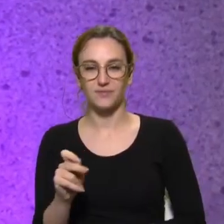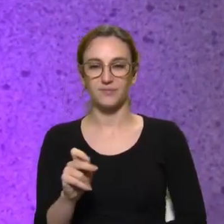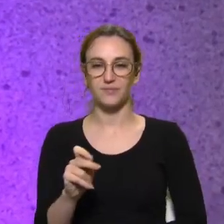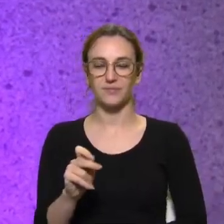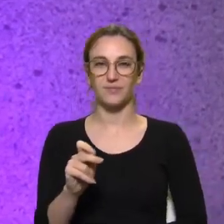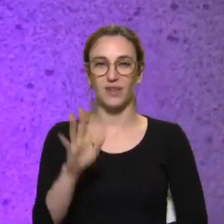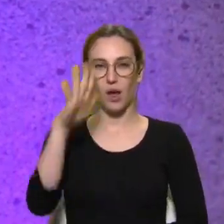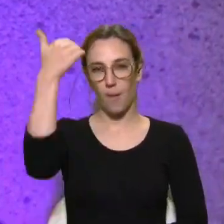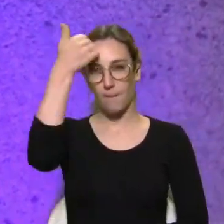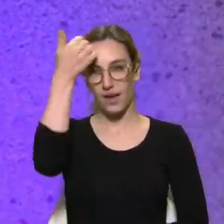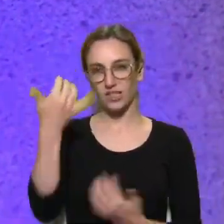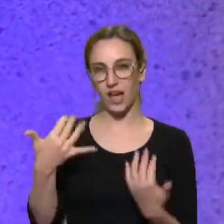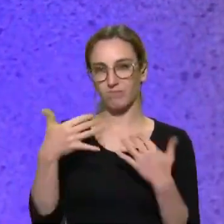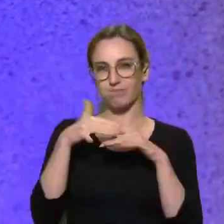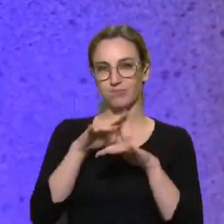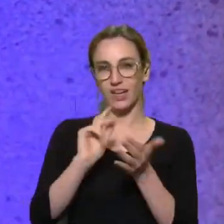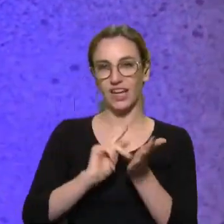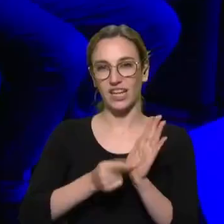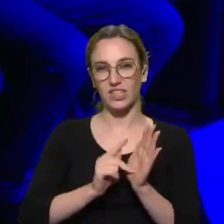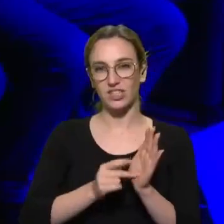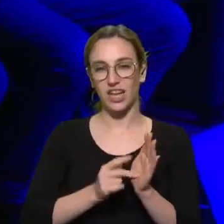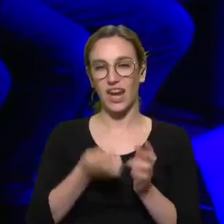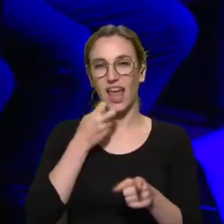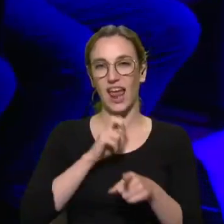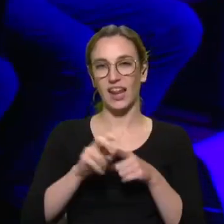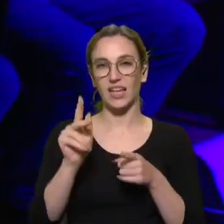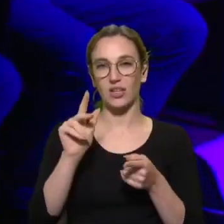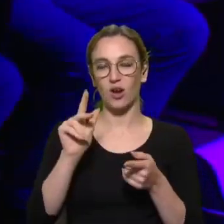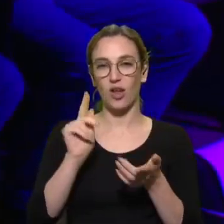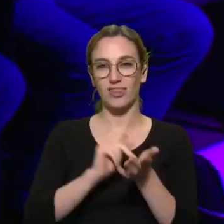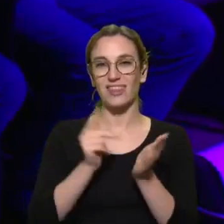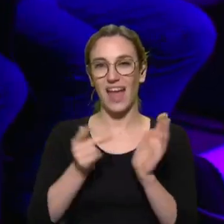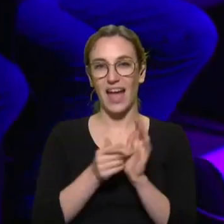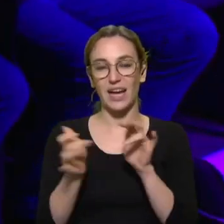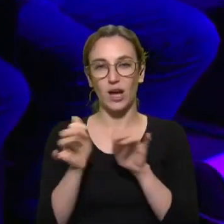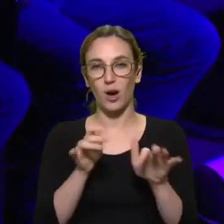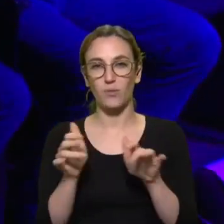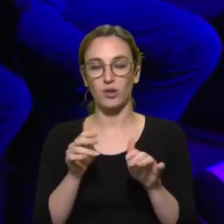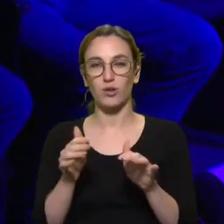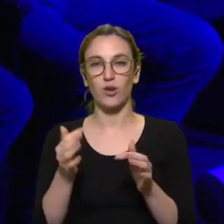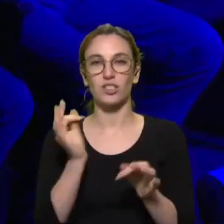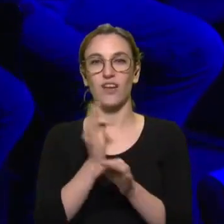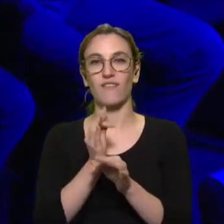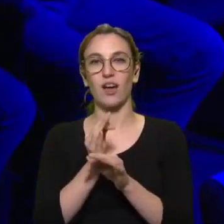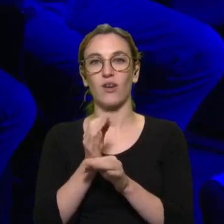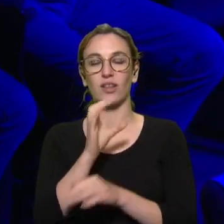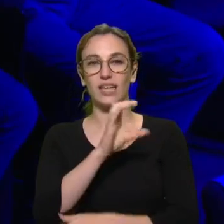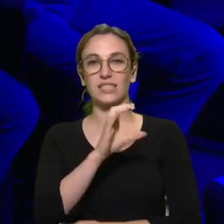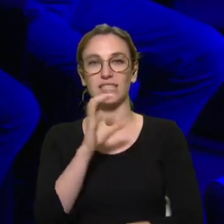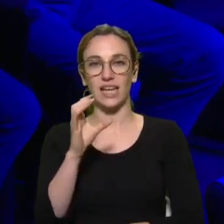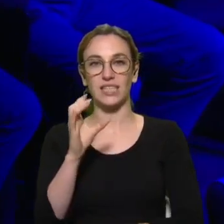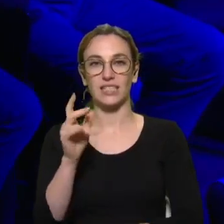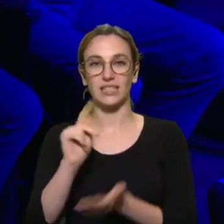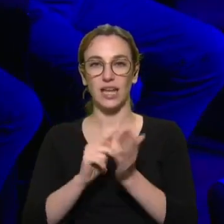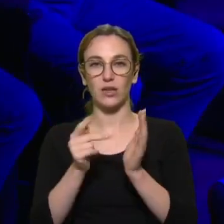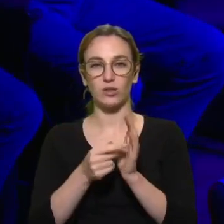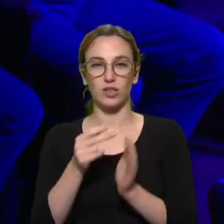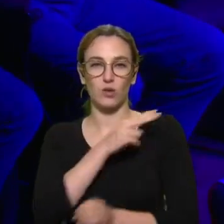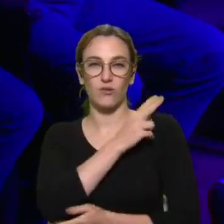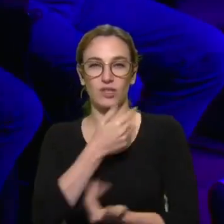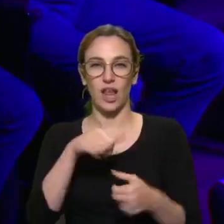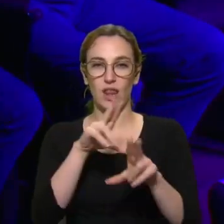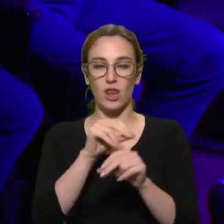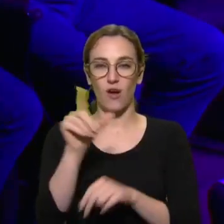Mestrado integrado em Engenharia Eletrotécnica e de Computadores da Faculdade de Ciências e Tecnologia da Universidade Nova de Lisboa.